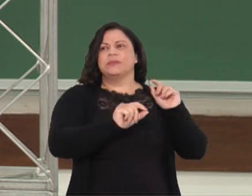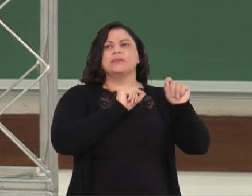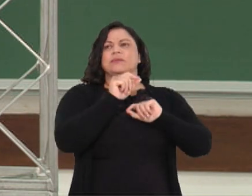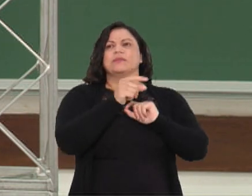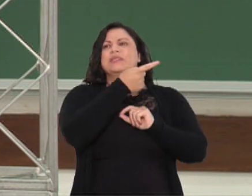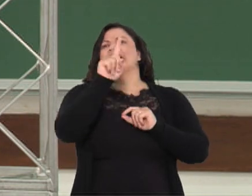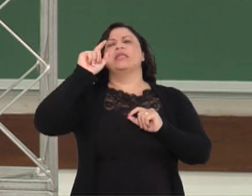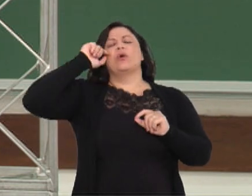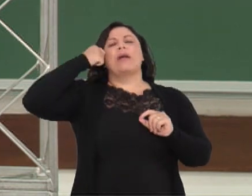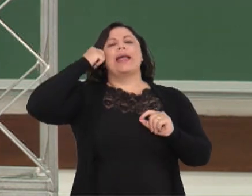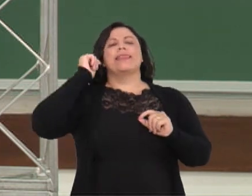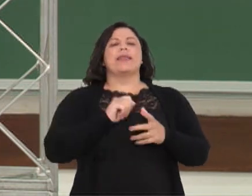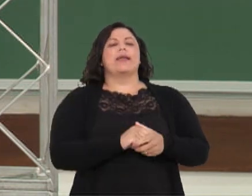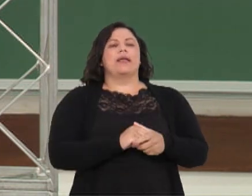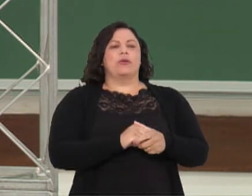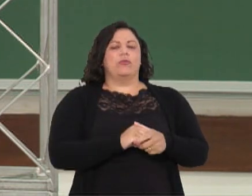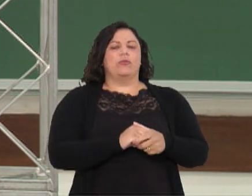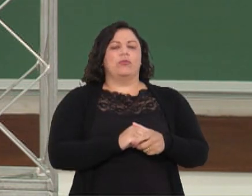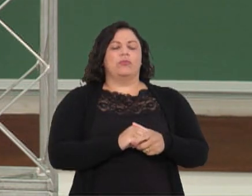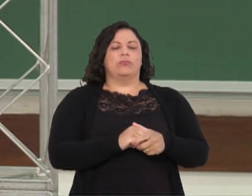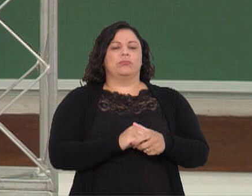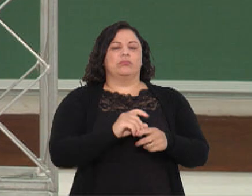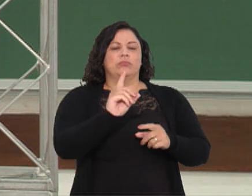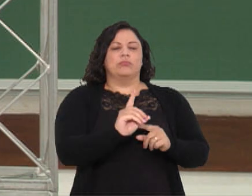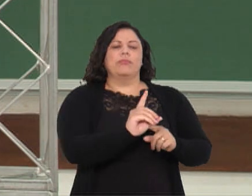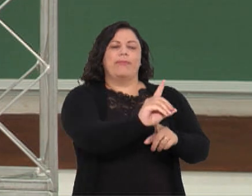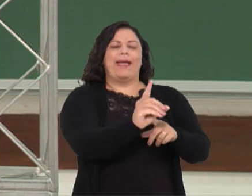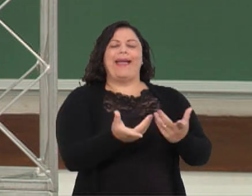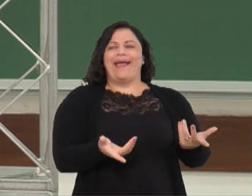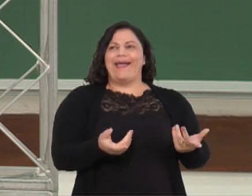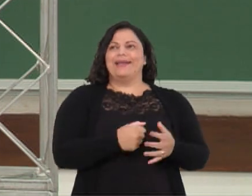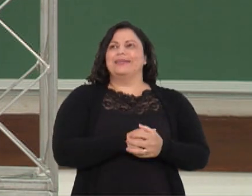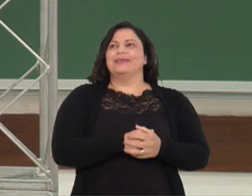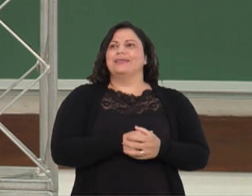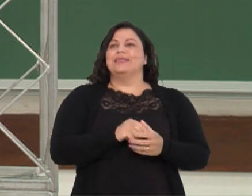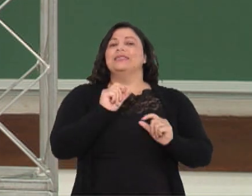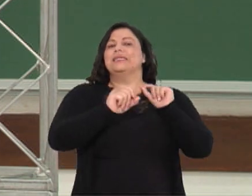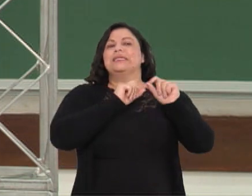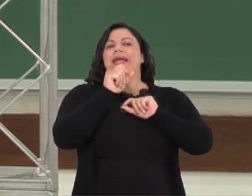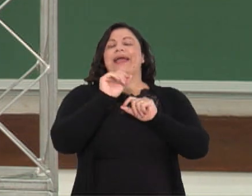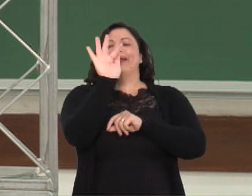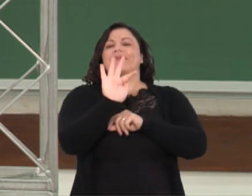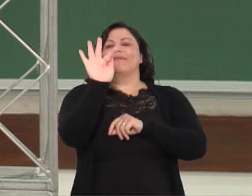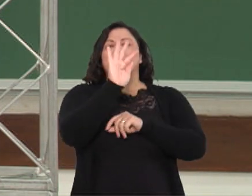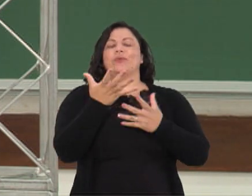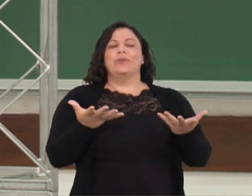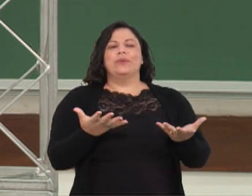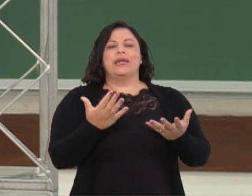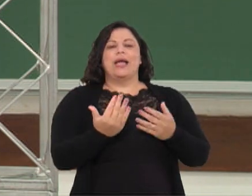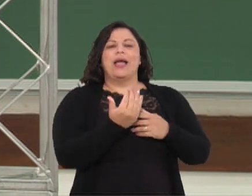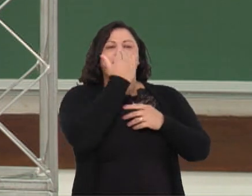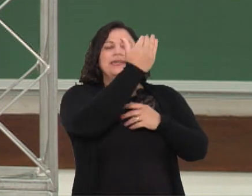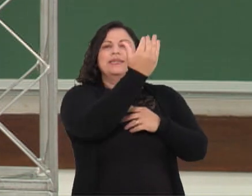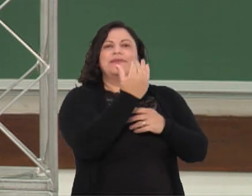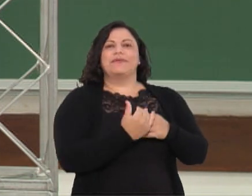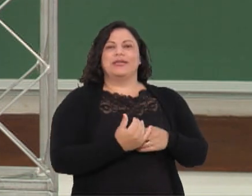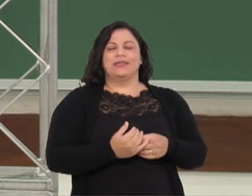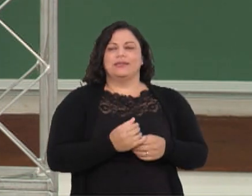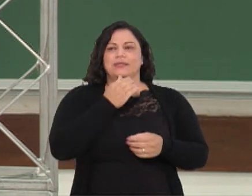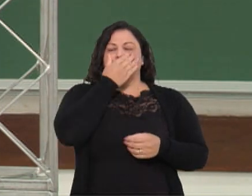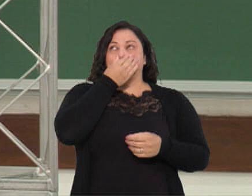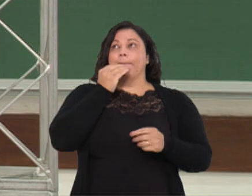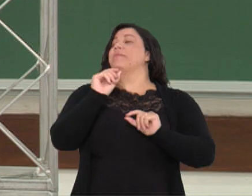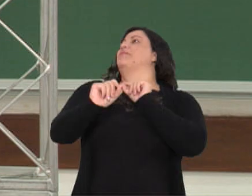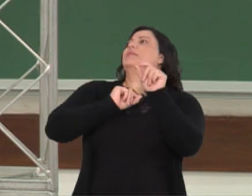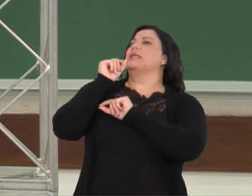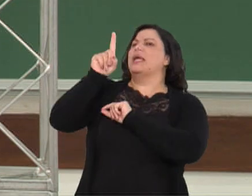é negro, dê um passo à frente. Quem tem faculdade, dá mais um passo à frente.